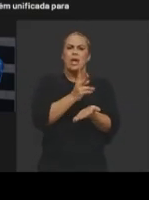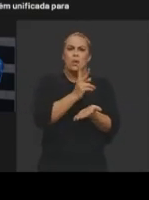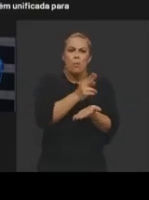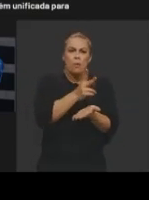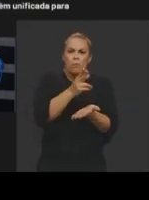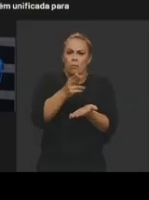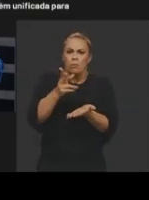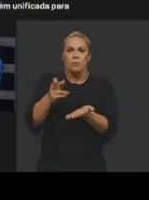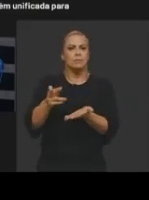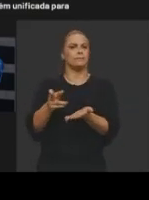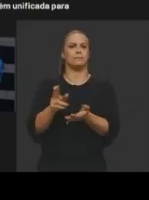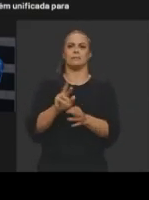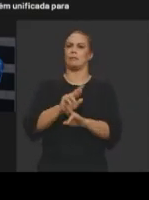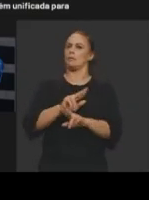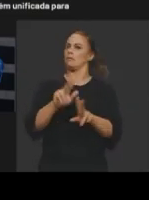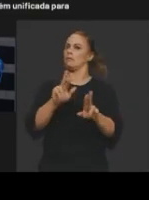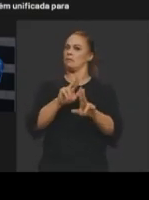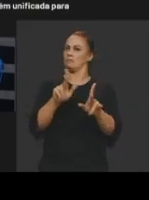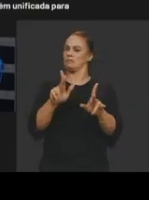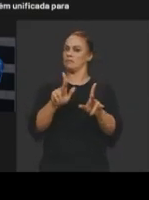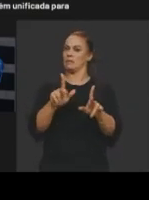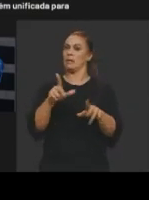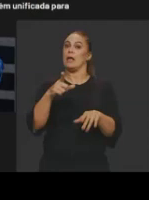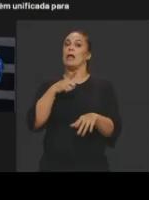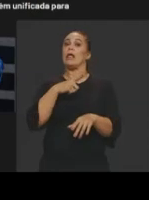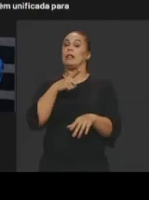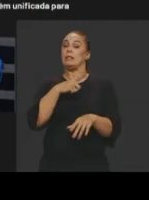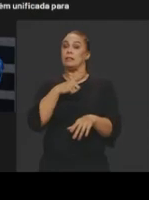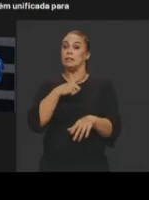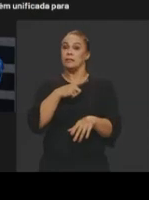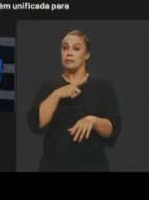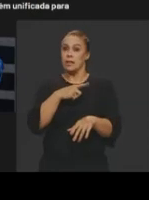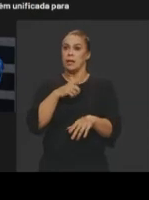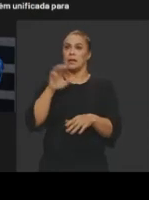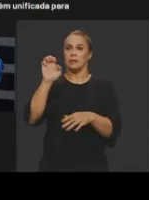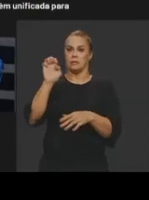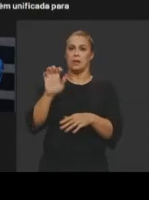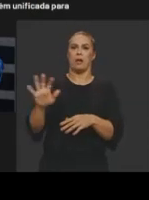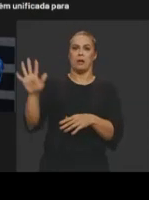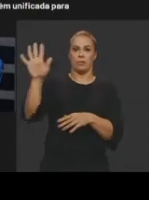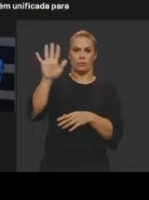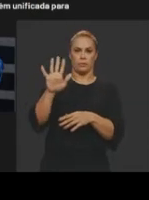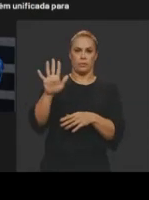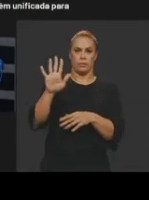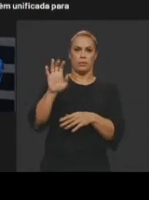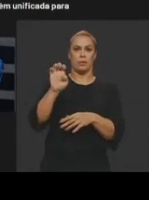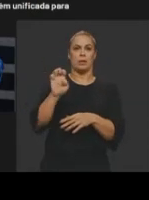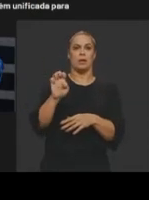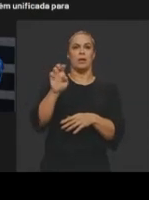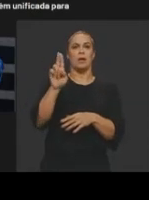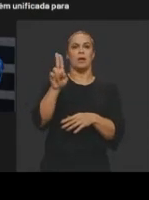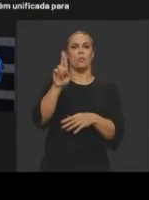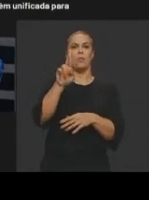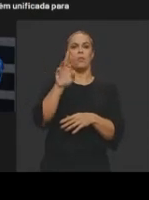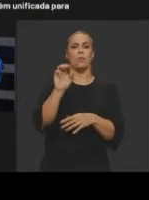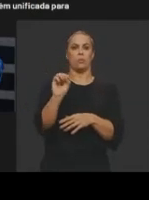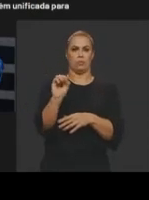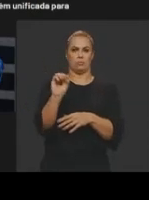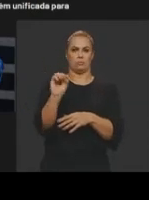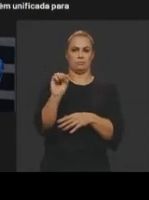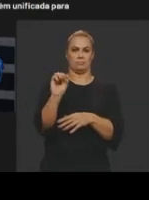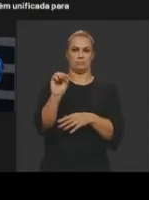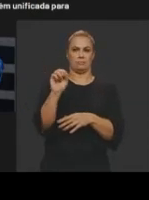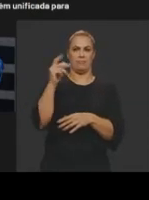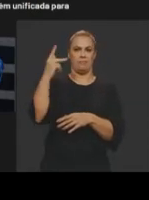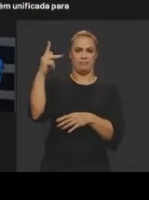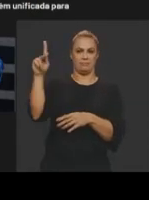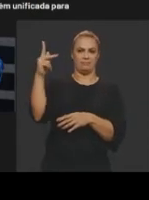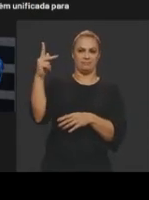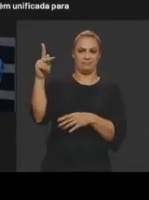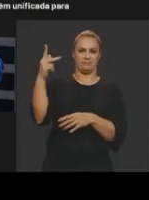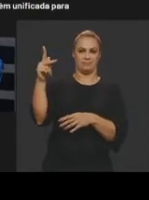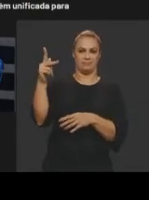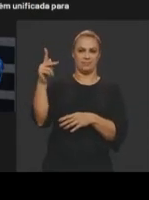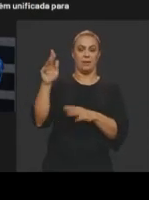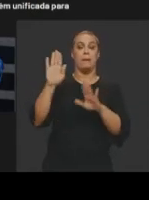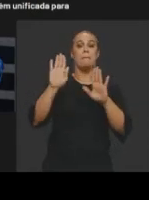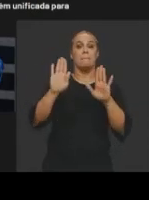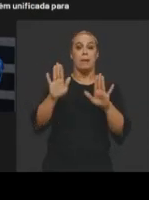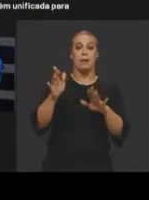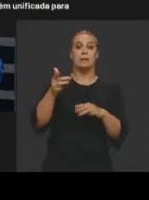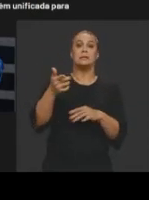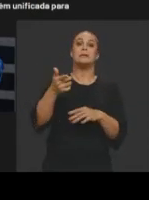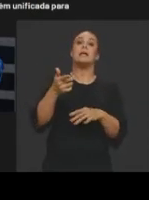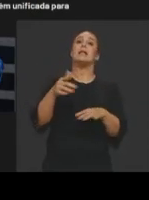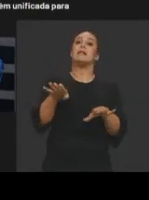moeda utilizada pelos países membros da União Europeia, ok? Mas as moedas locais continuam valendo.